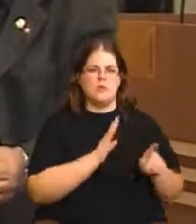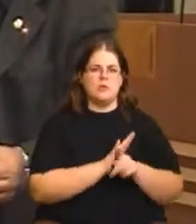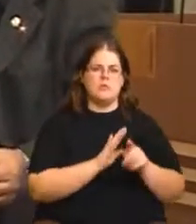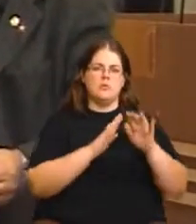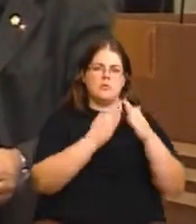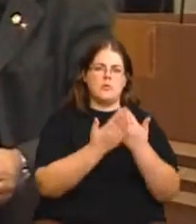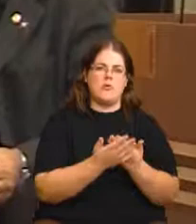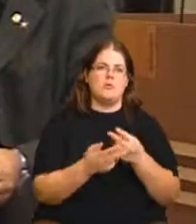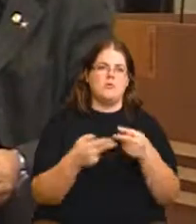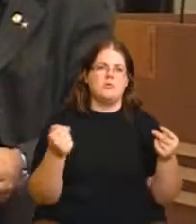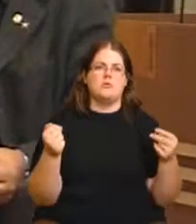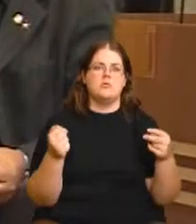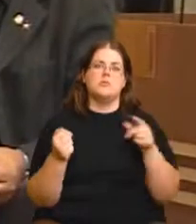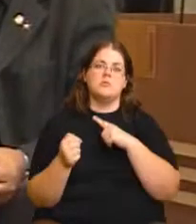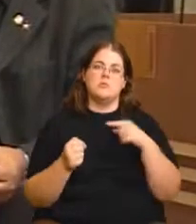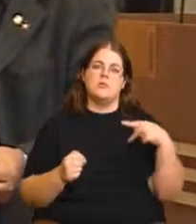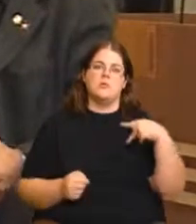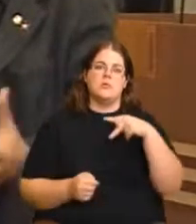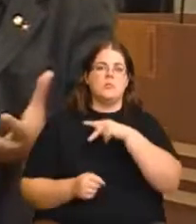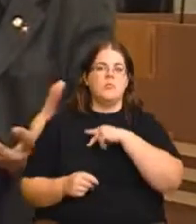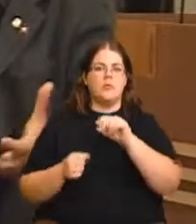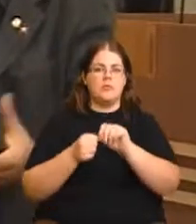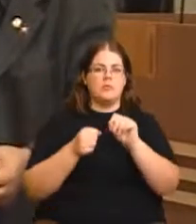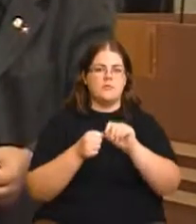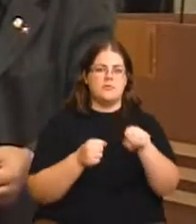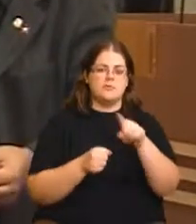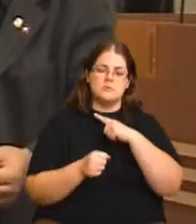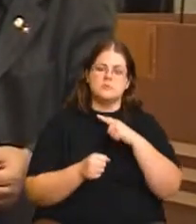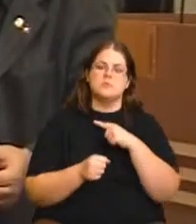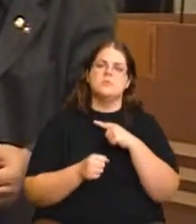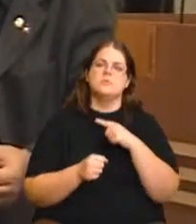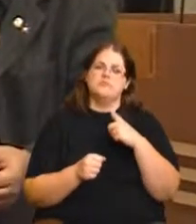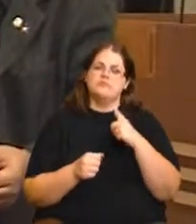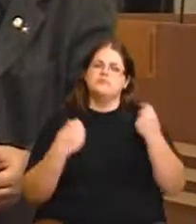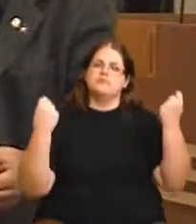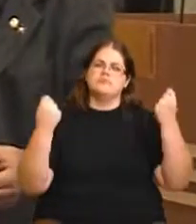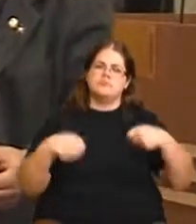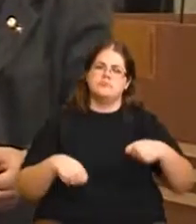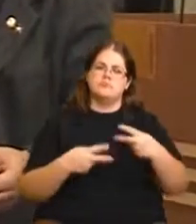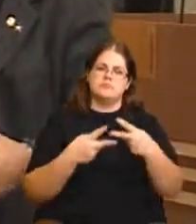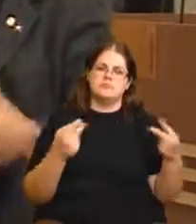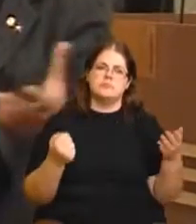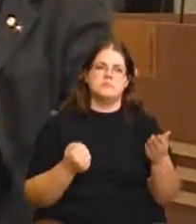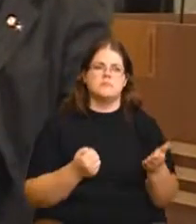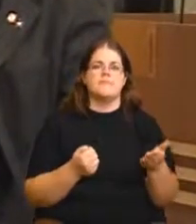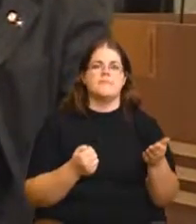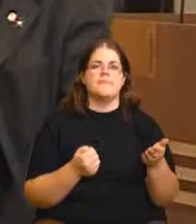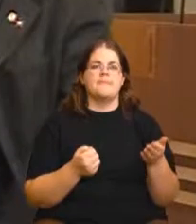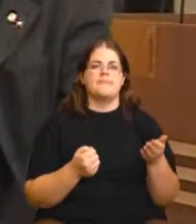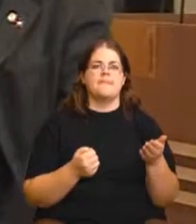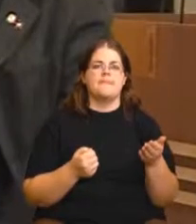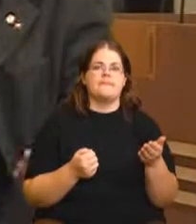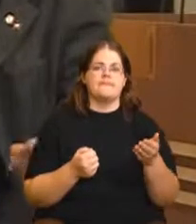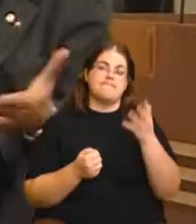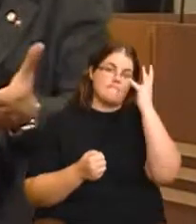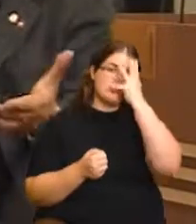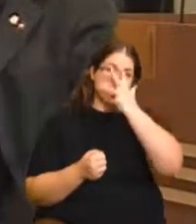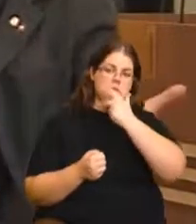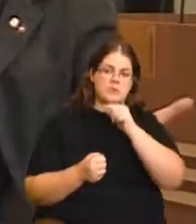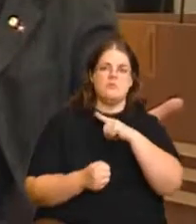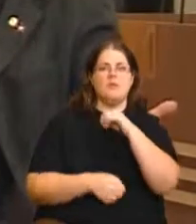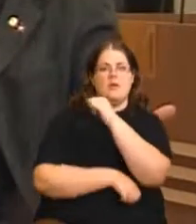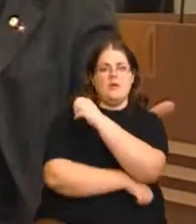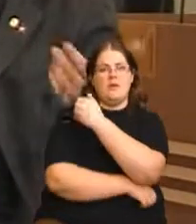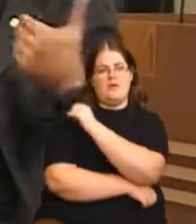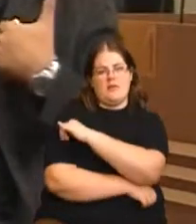grandes escolas. E é onde a população quer ver aquela coisa saudável das grandes escolas ter capacidade, como a gente vê. Olha, como é lindo ver o Carnaval